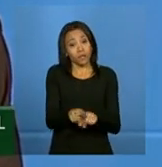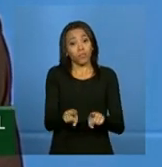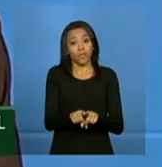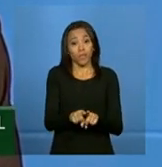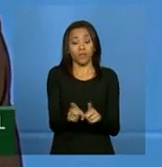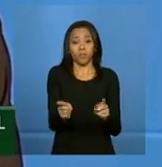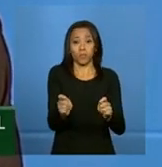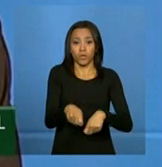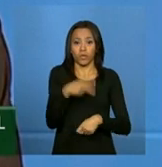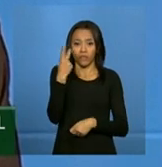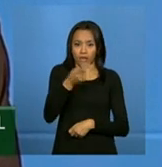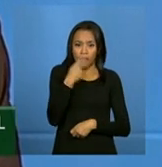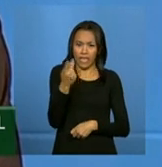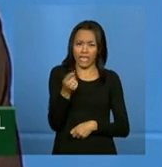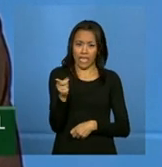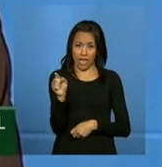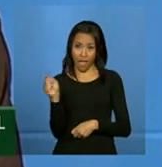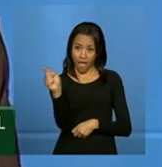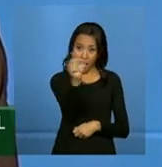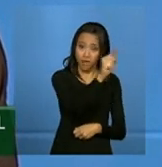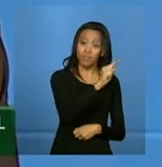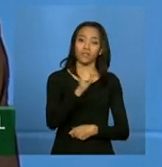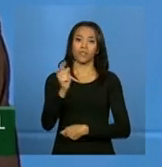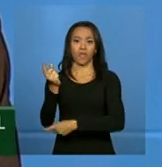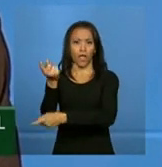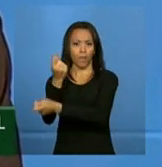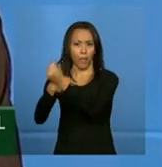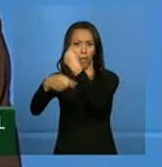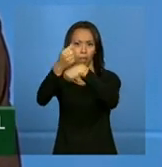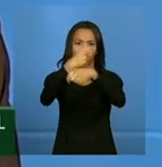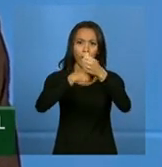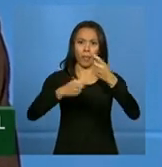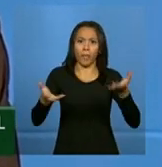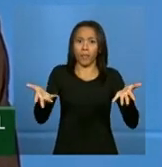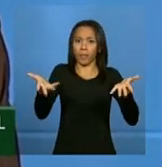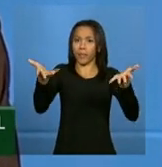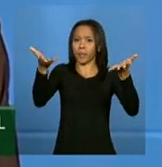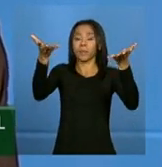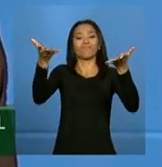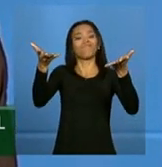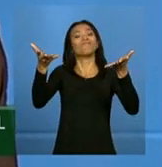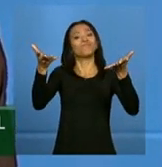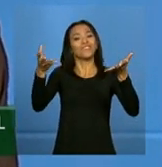também que algumas dessas economias, economias emergentes, foram afetadas,